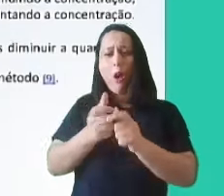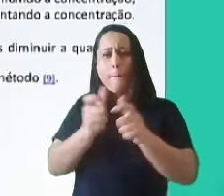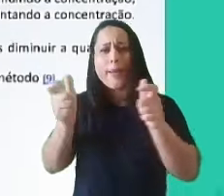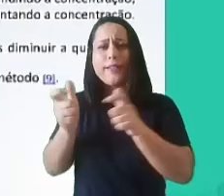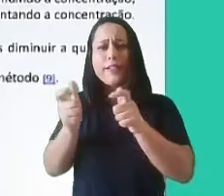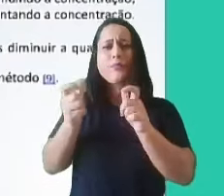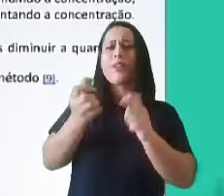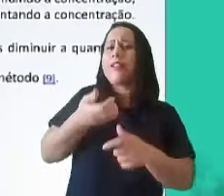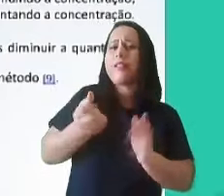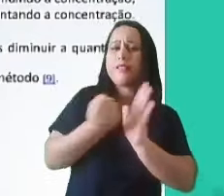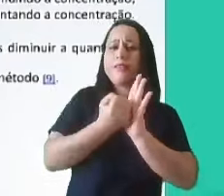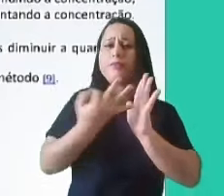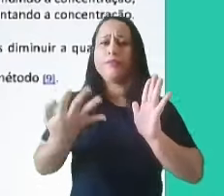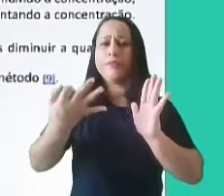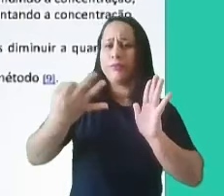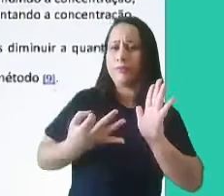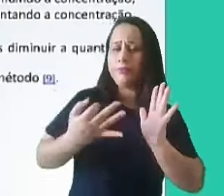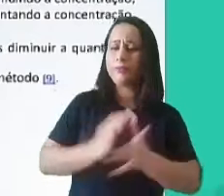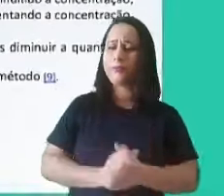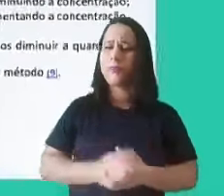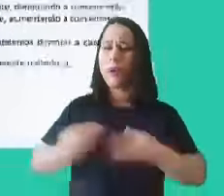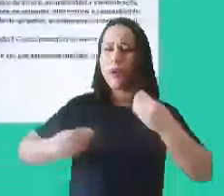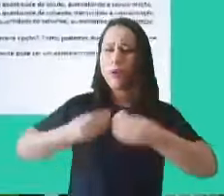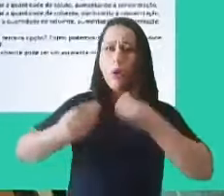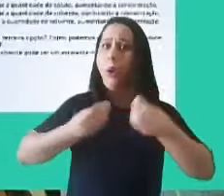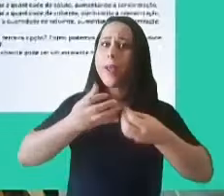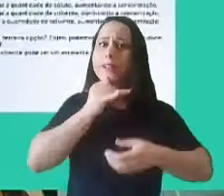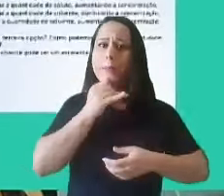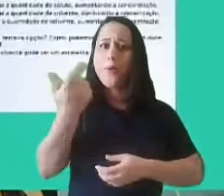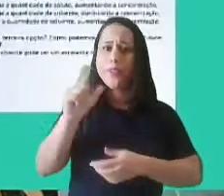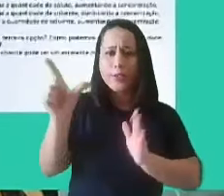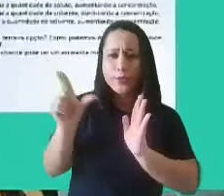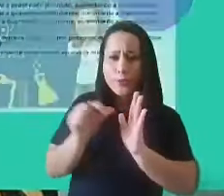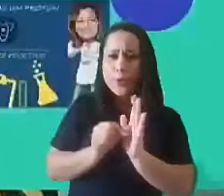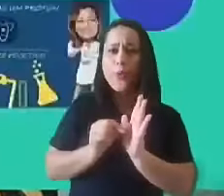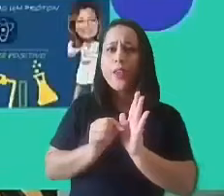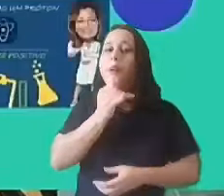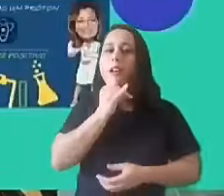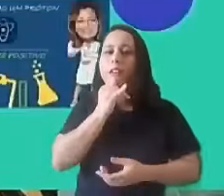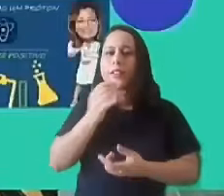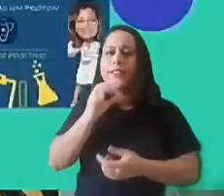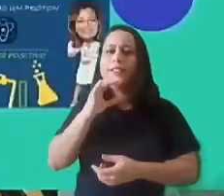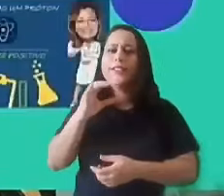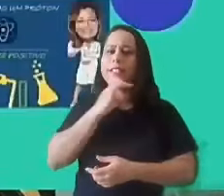solvente? Se a gente evaporar, o solvente pode ser um excelente método.